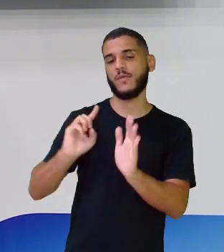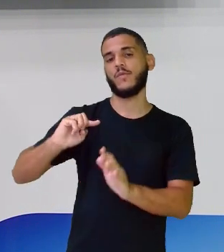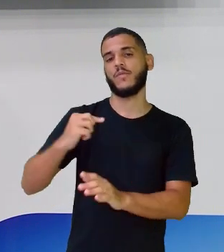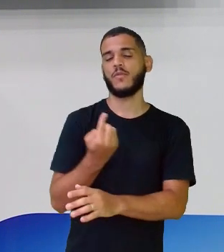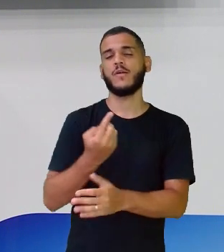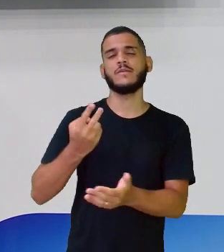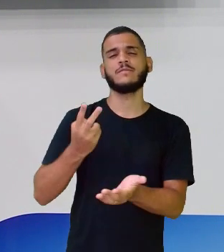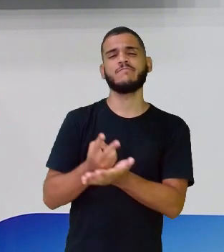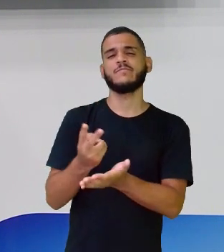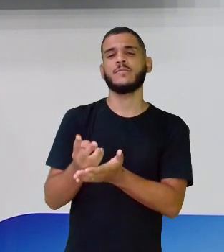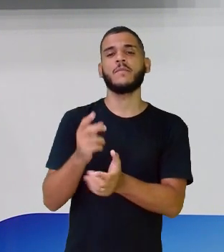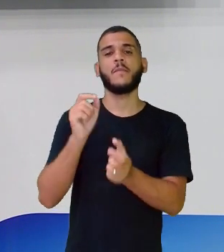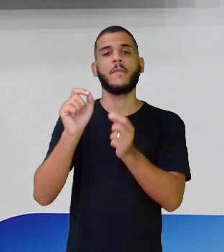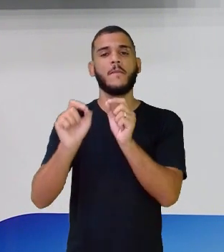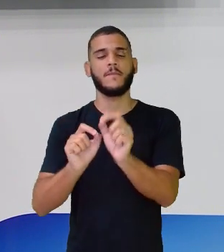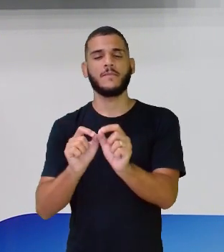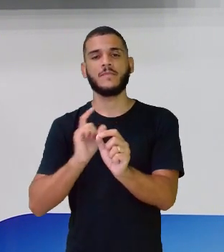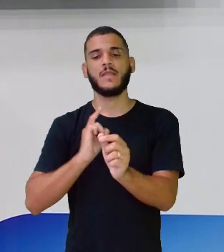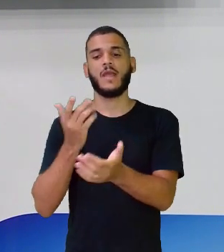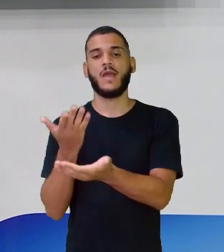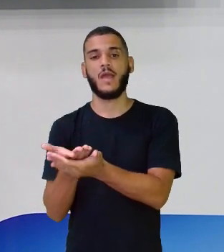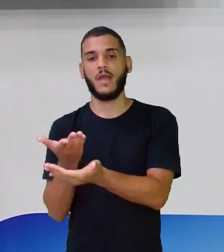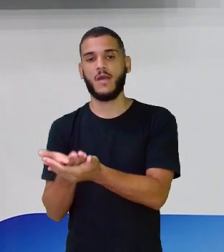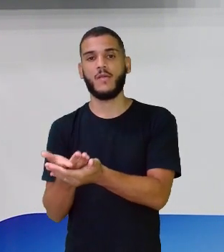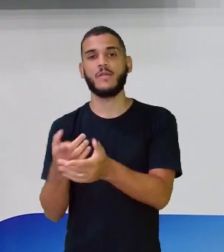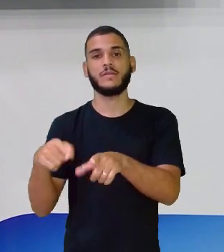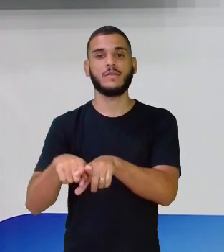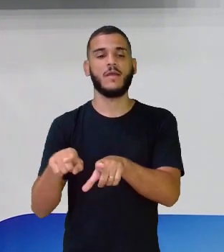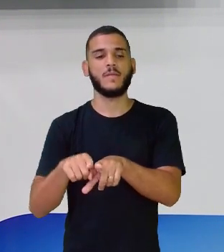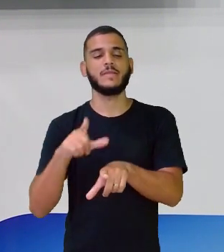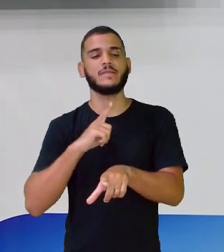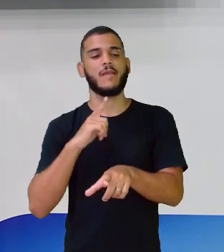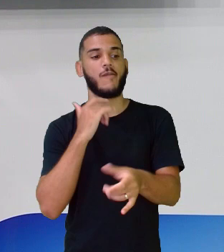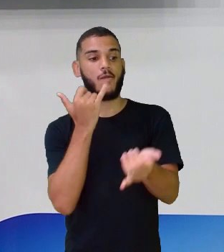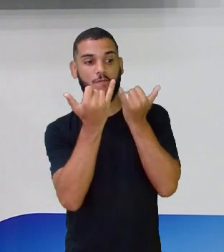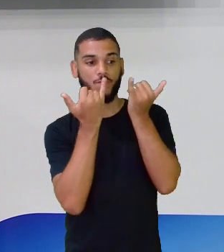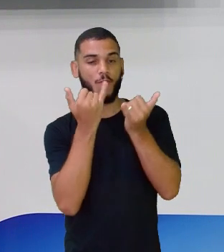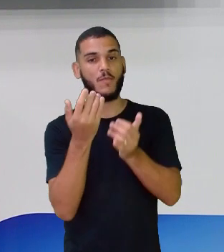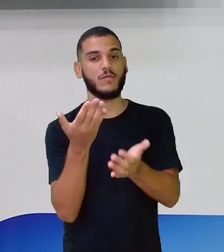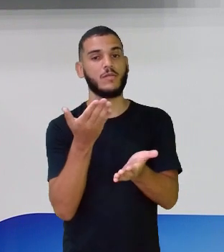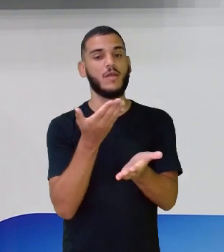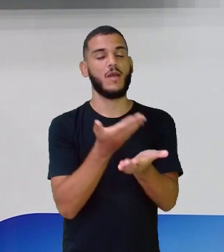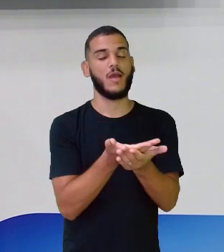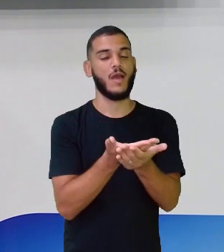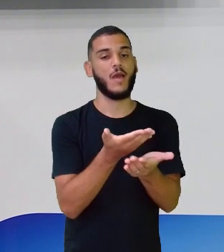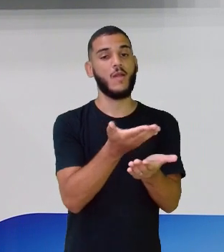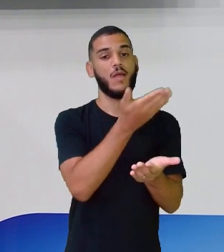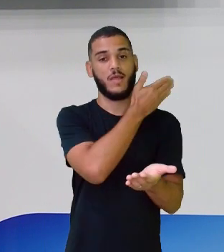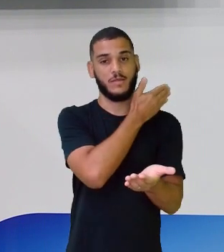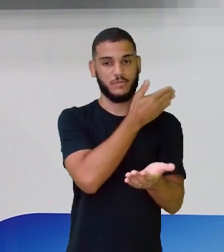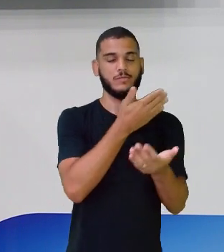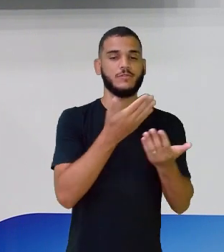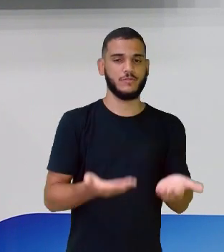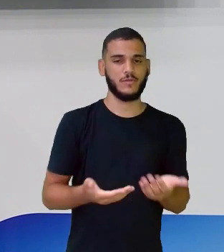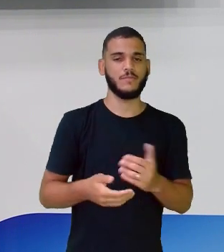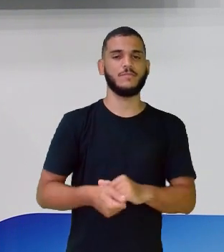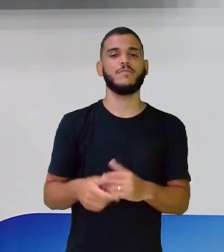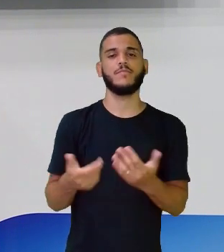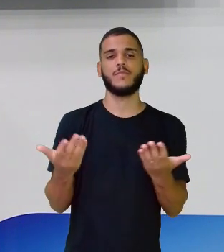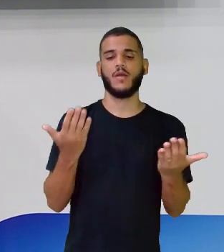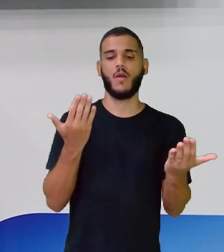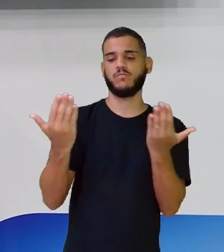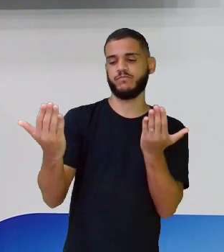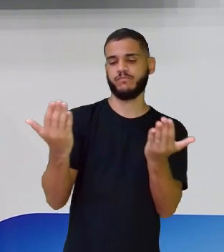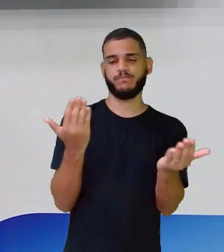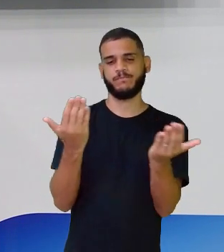aula, sempre dando a aula e buscando as aulas passadas para a gente fazer essa comparação, para a gente ver a diferença